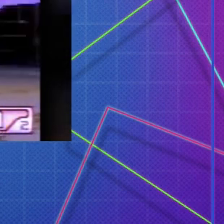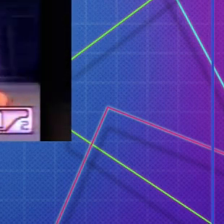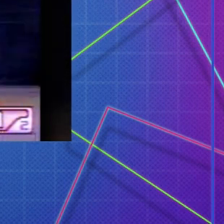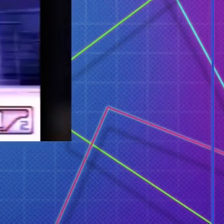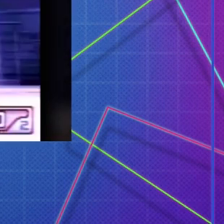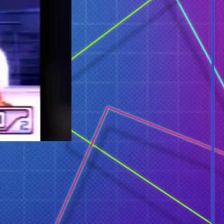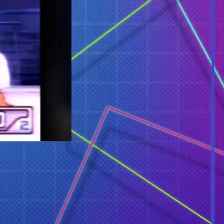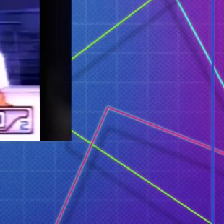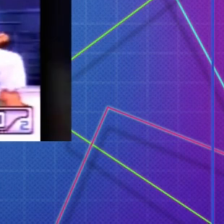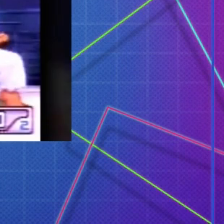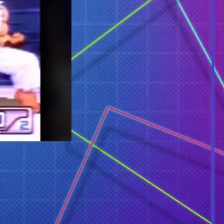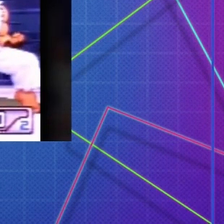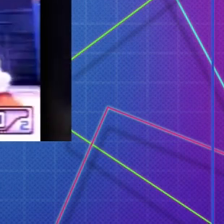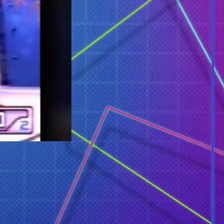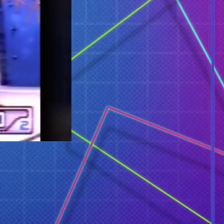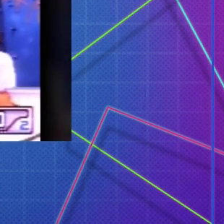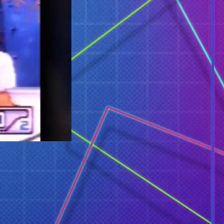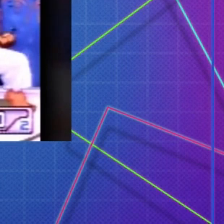1-0.